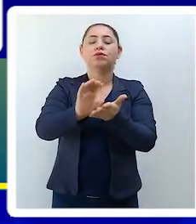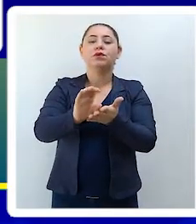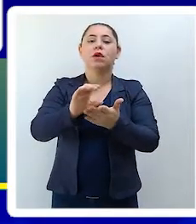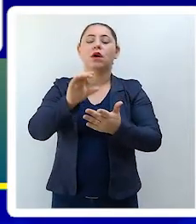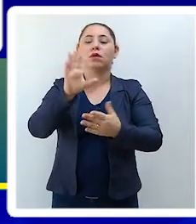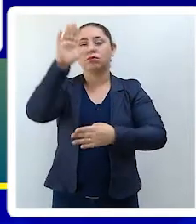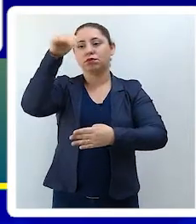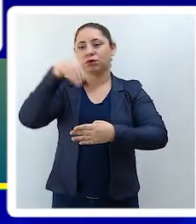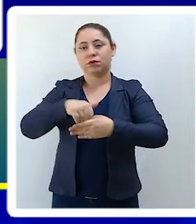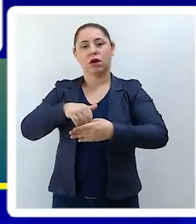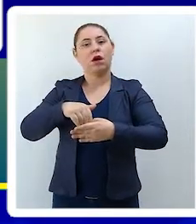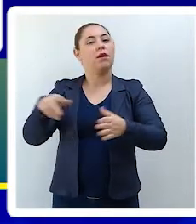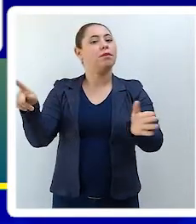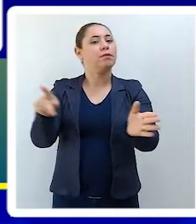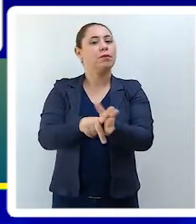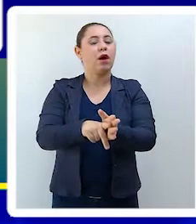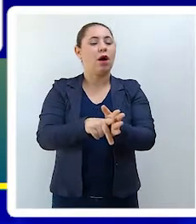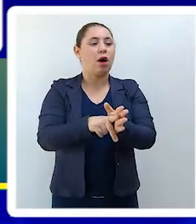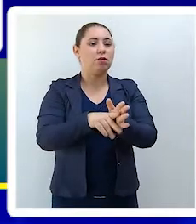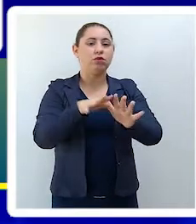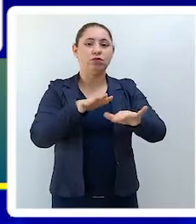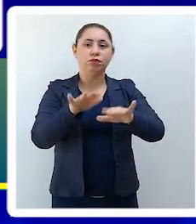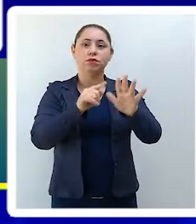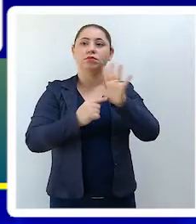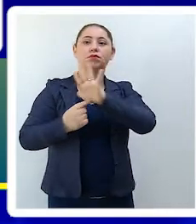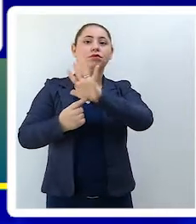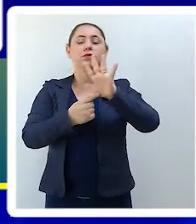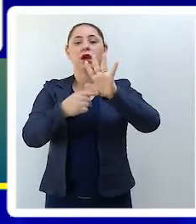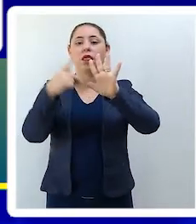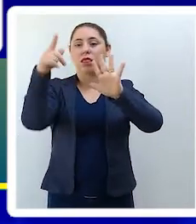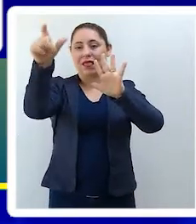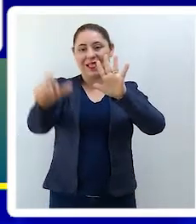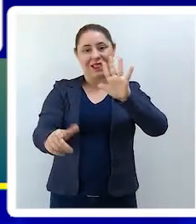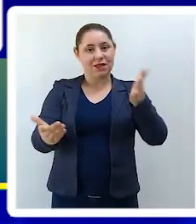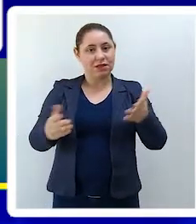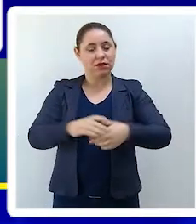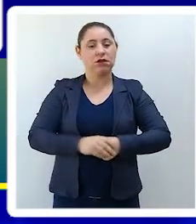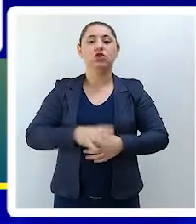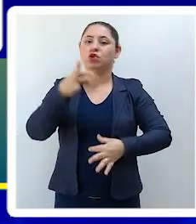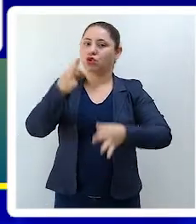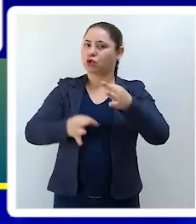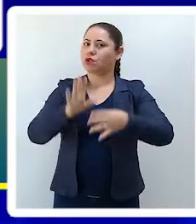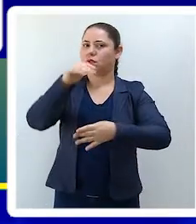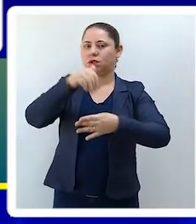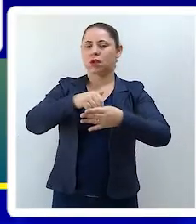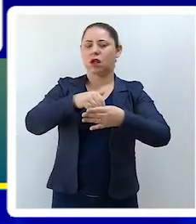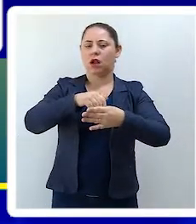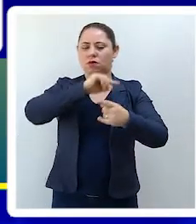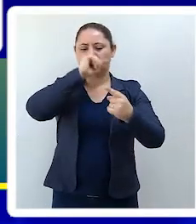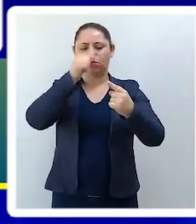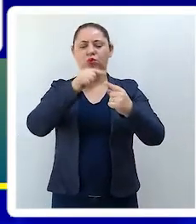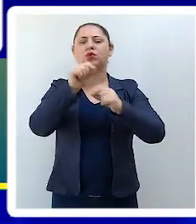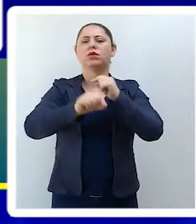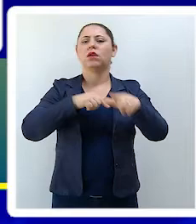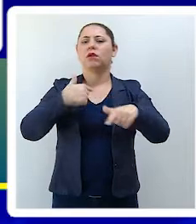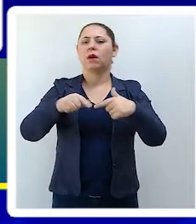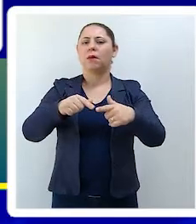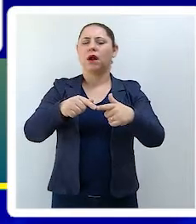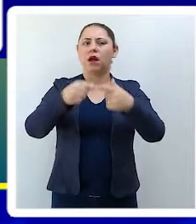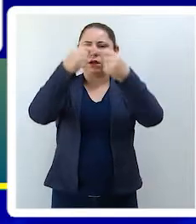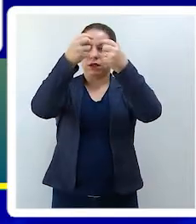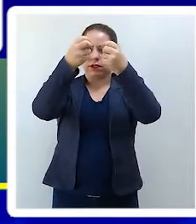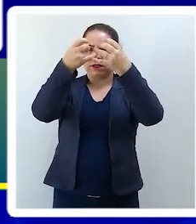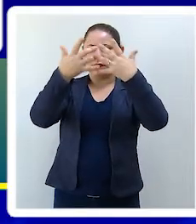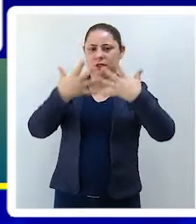de Campanha, que vai ser destinado para a candidatura dela. Então, a atuação da Justiça Eleitoral é no sentido de trazer